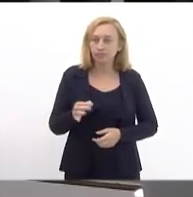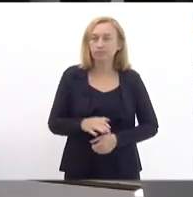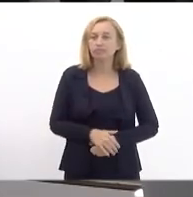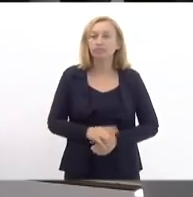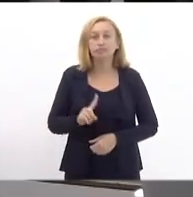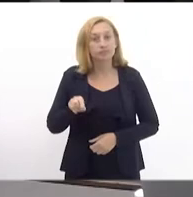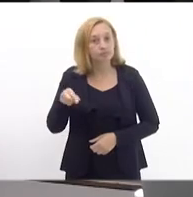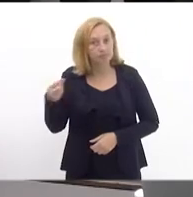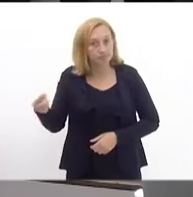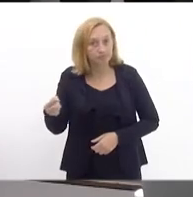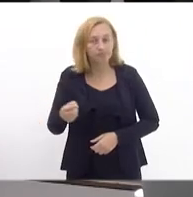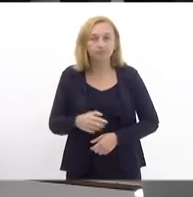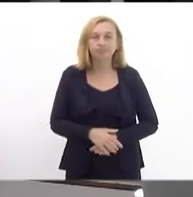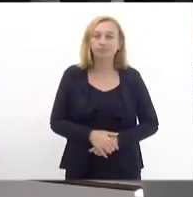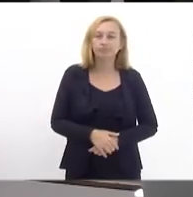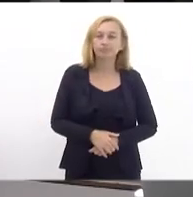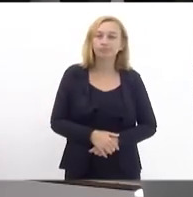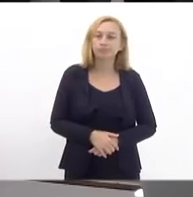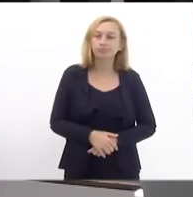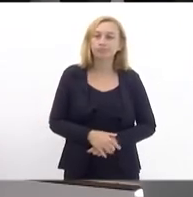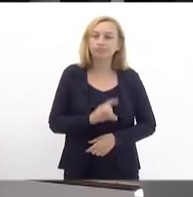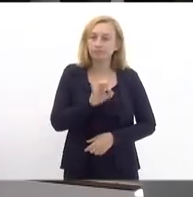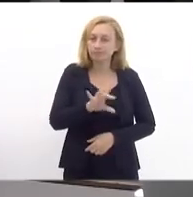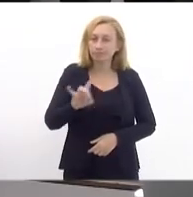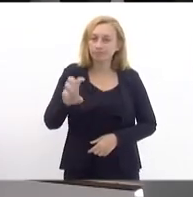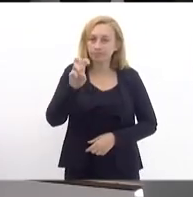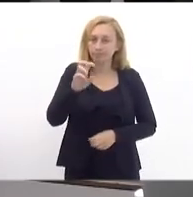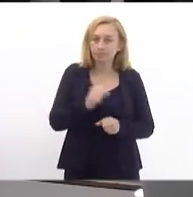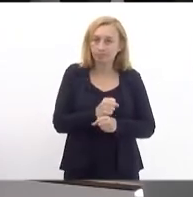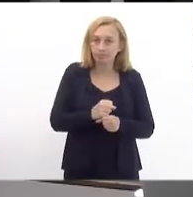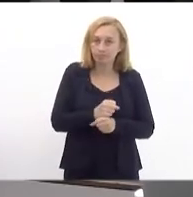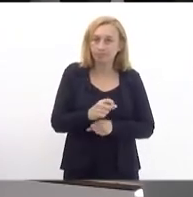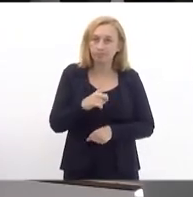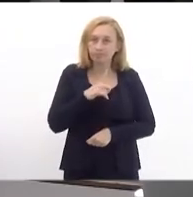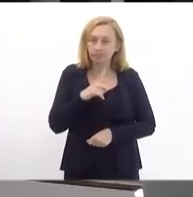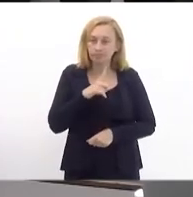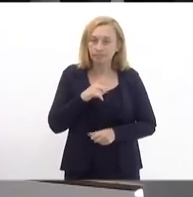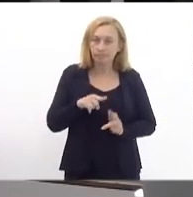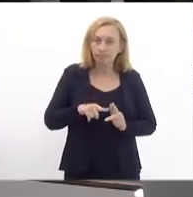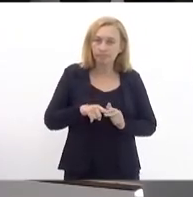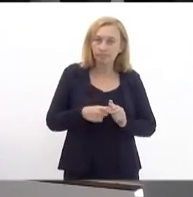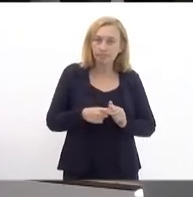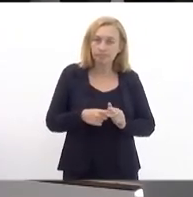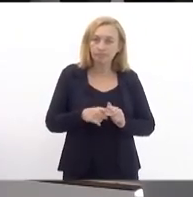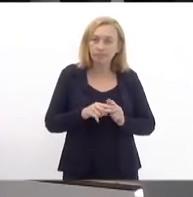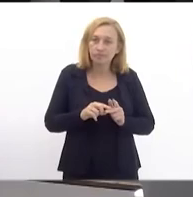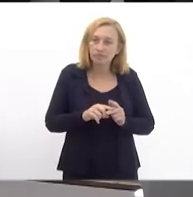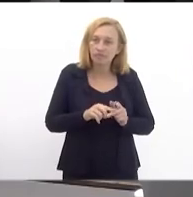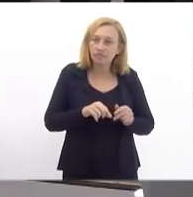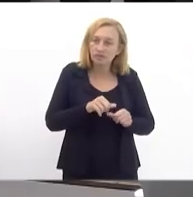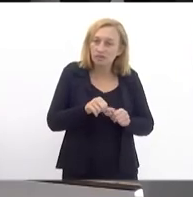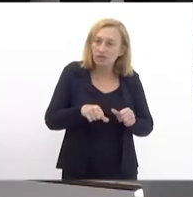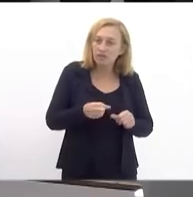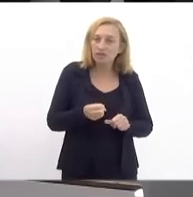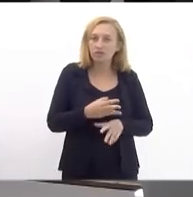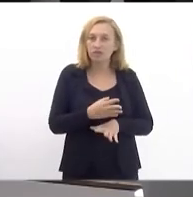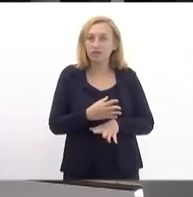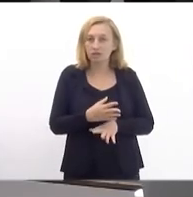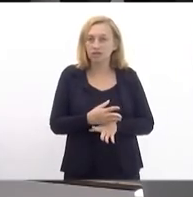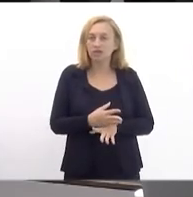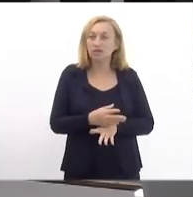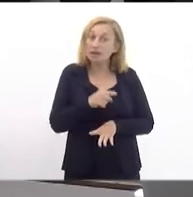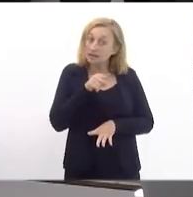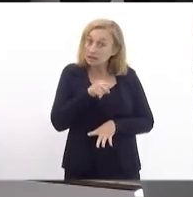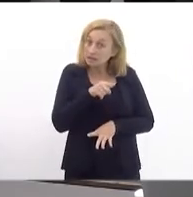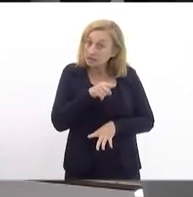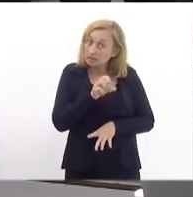Depois, a cada 5 anos, tem a revisão ordinária. E aí, nessa revisão ordinária,